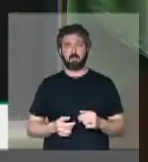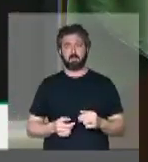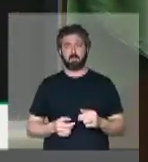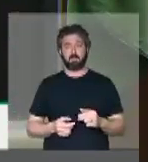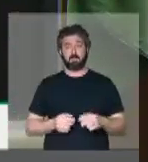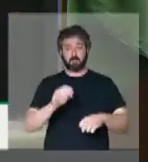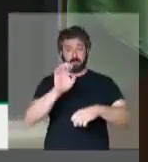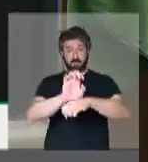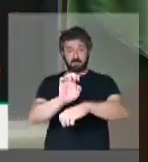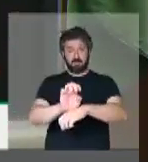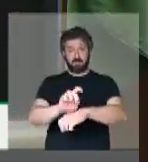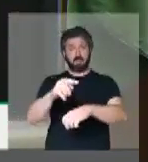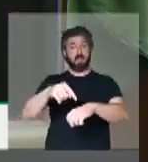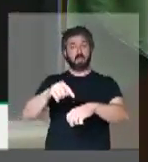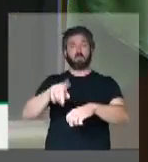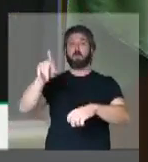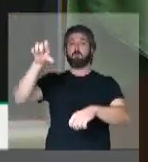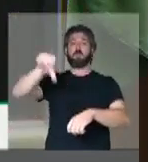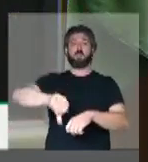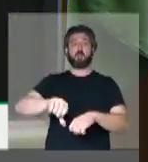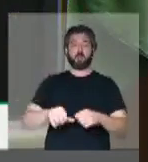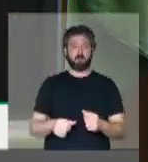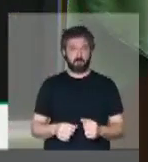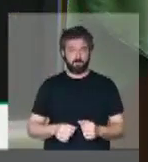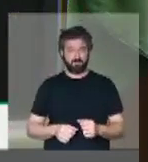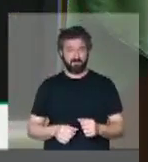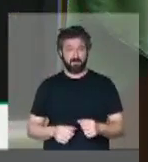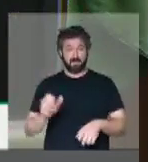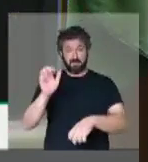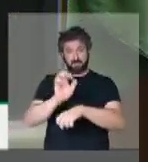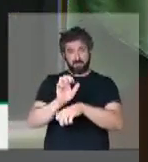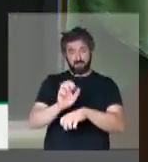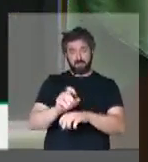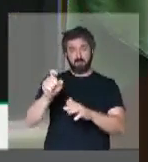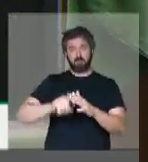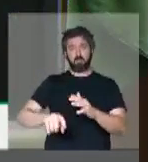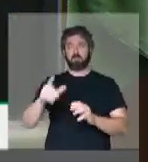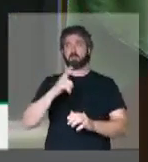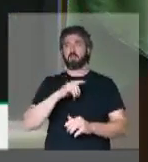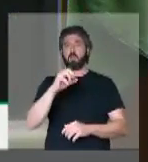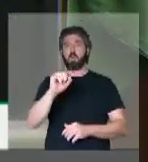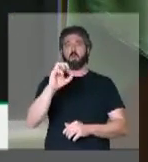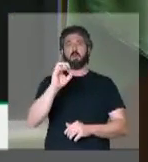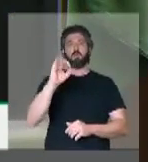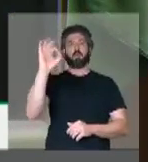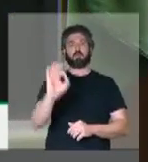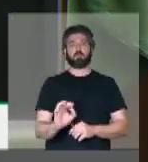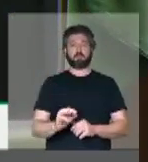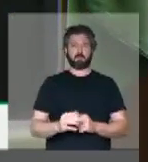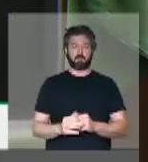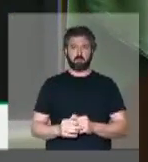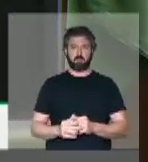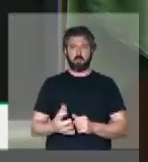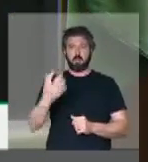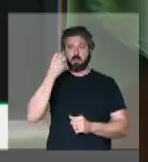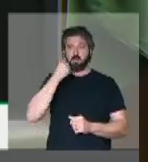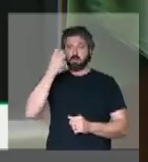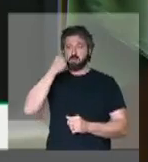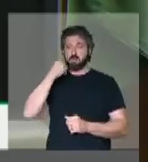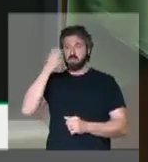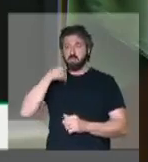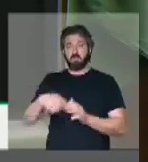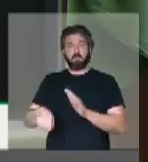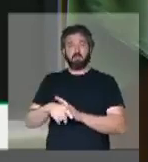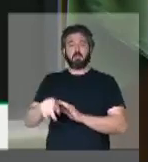Nos estados, isso ainda é mais contundente. Nos estados, chegam a 80% da sua